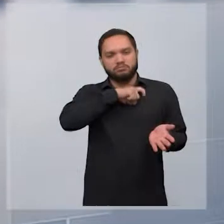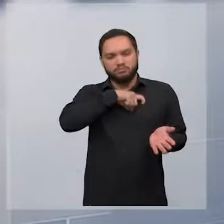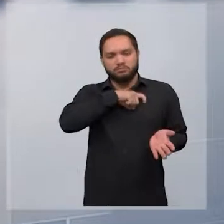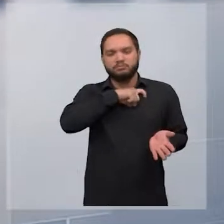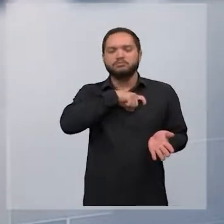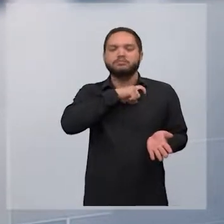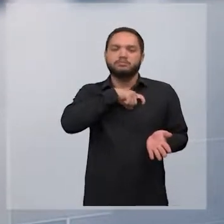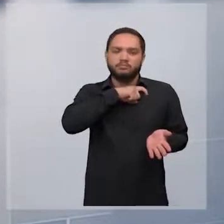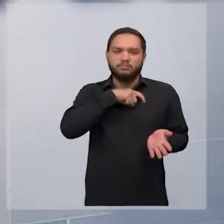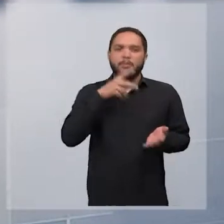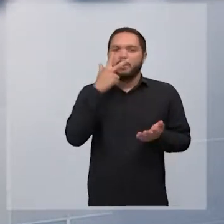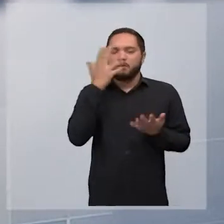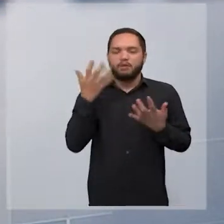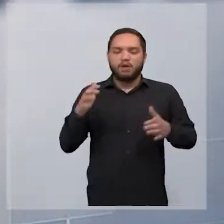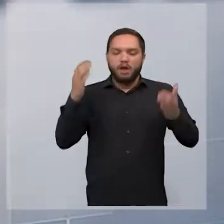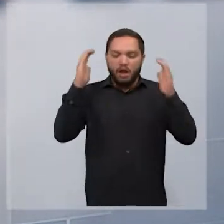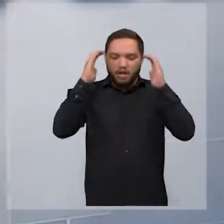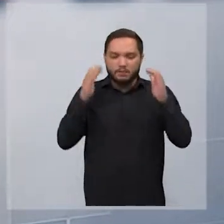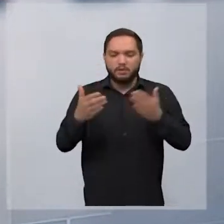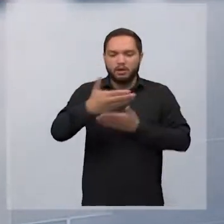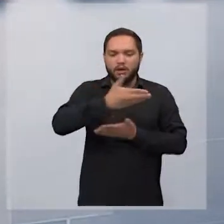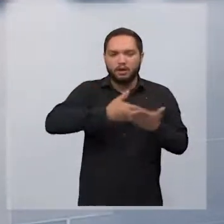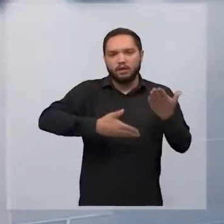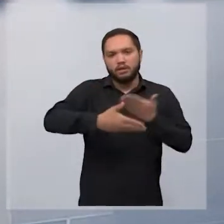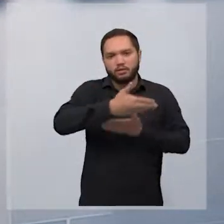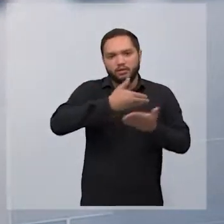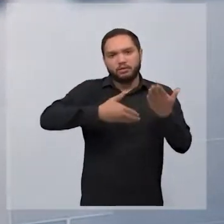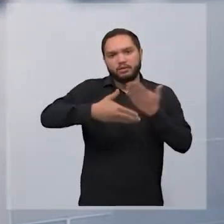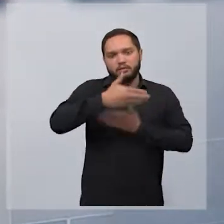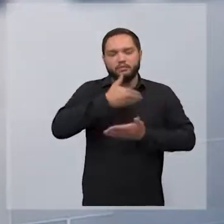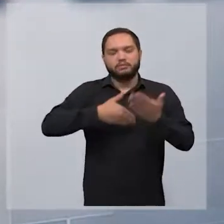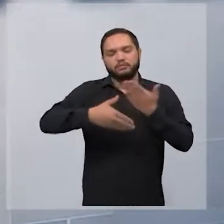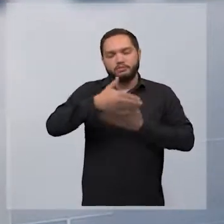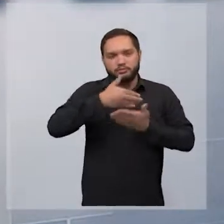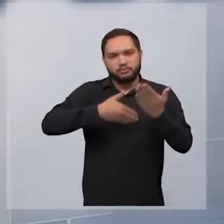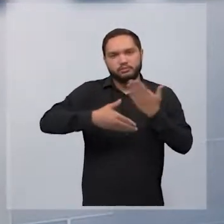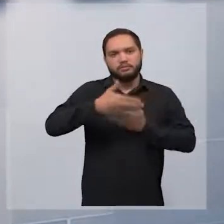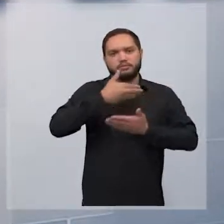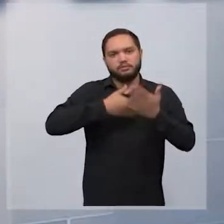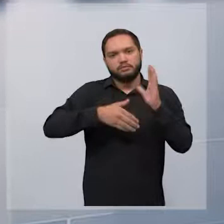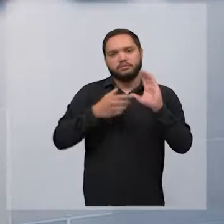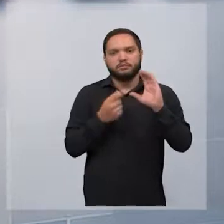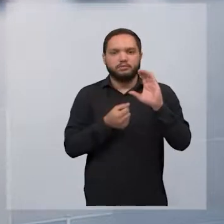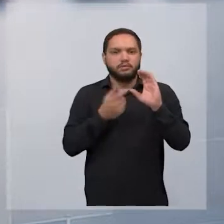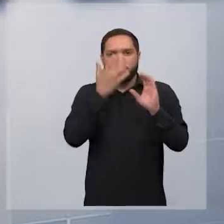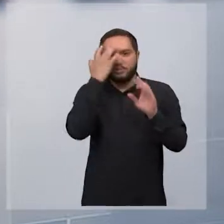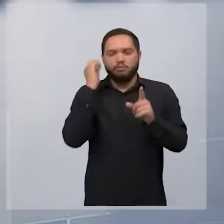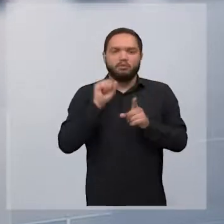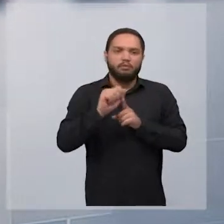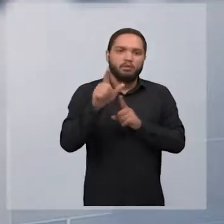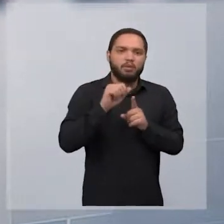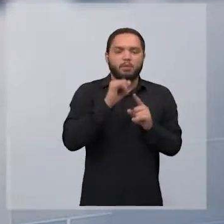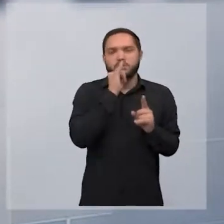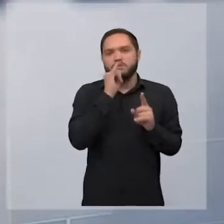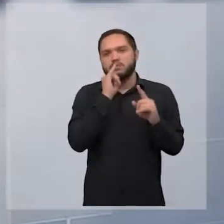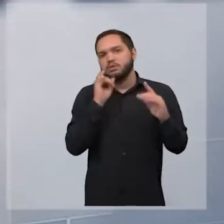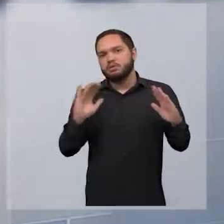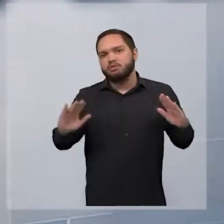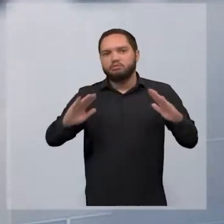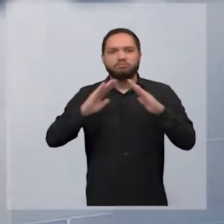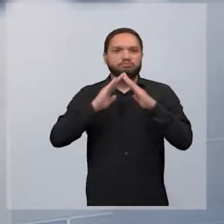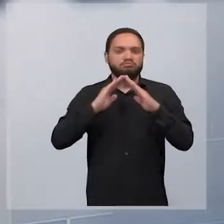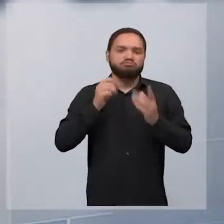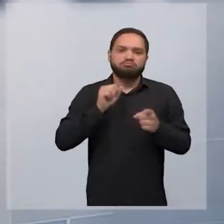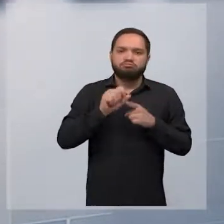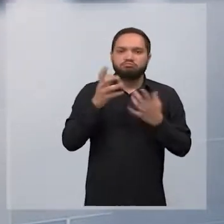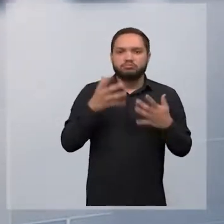relações que ele possa estabelecer com quem ele vai alugar um imóvel, ou até por